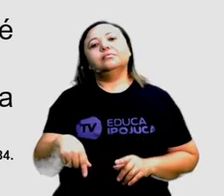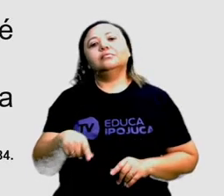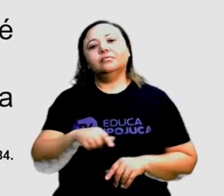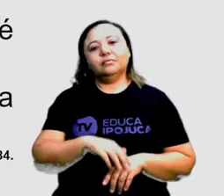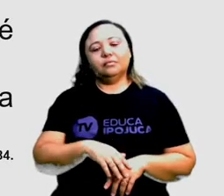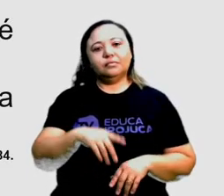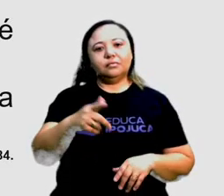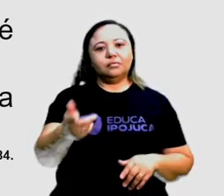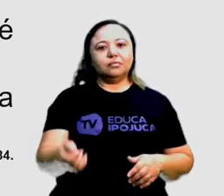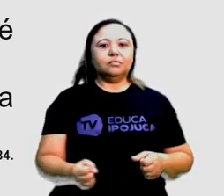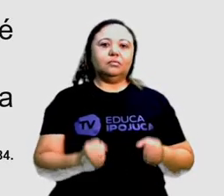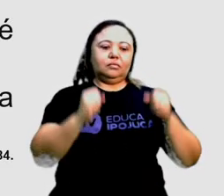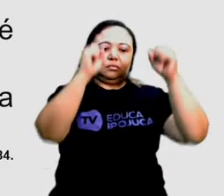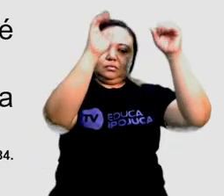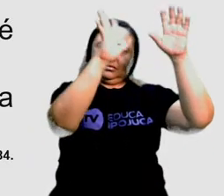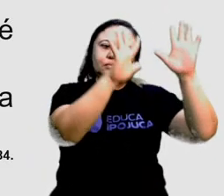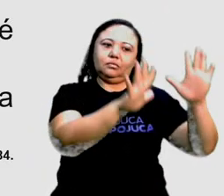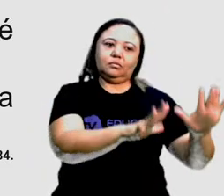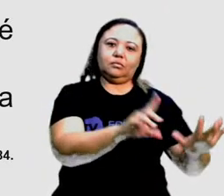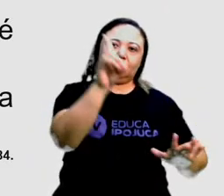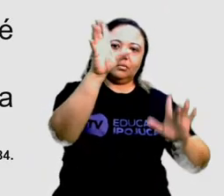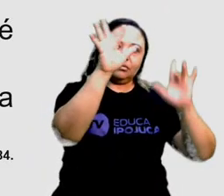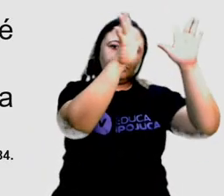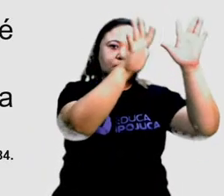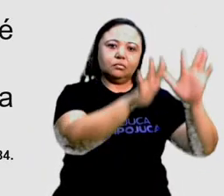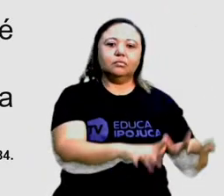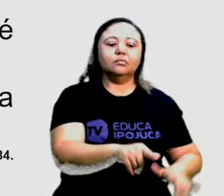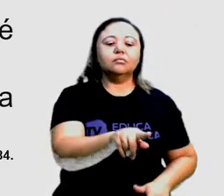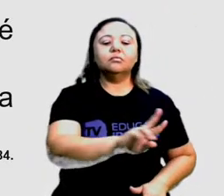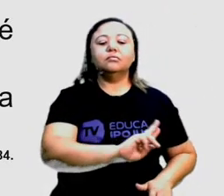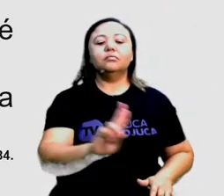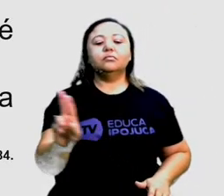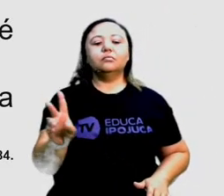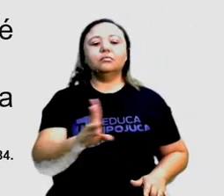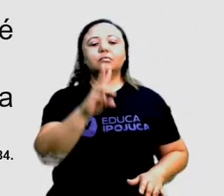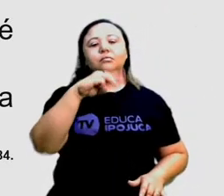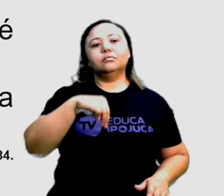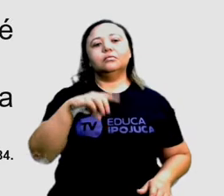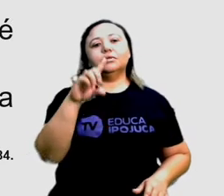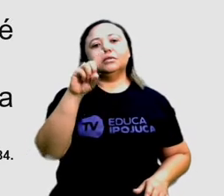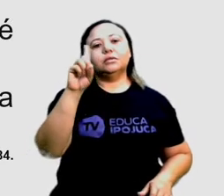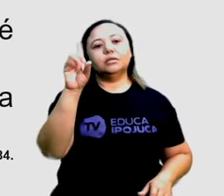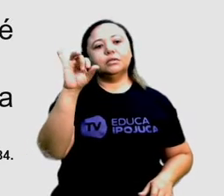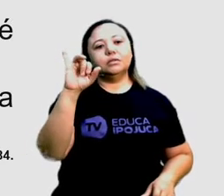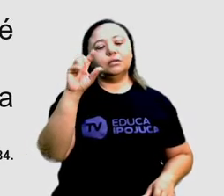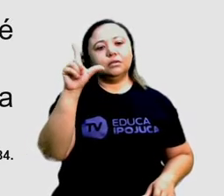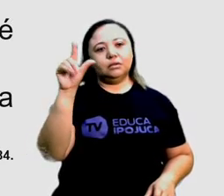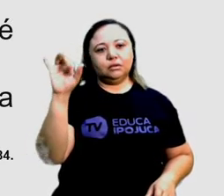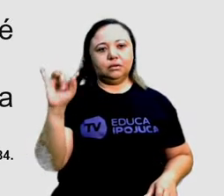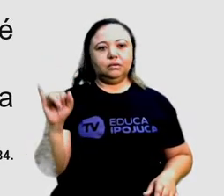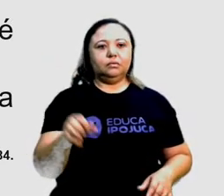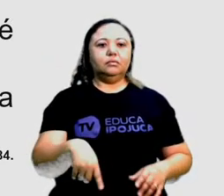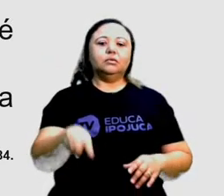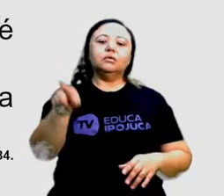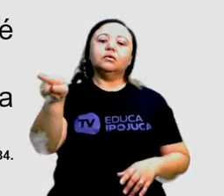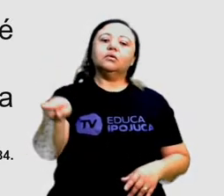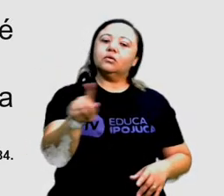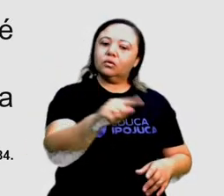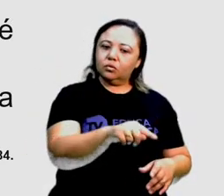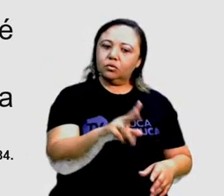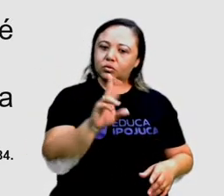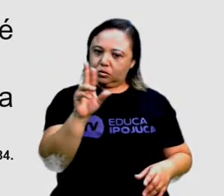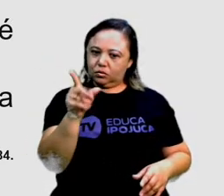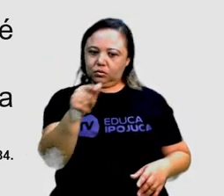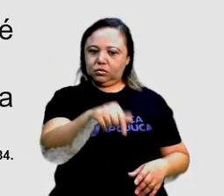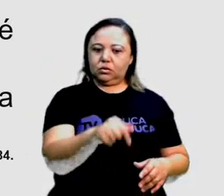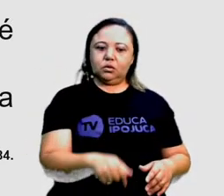diferente mesmo. Deus te abençoe, pequenino. Como é teu nome? Miguelin, eu sou irmão do Dito. E o seu irmão Dito é o dono